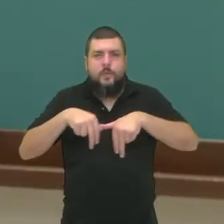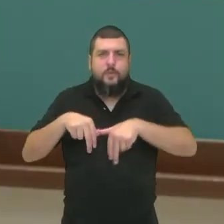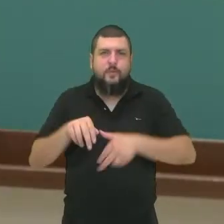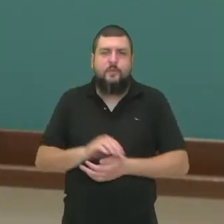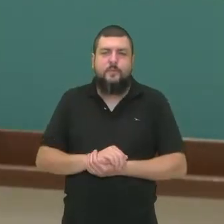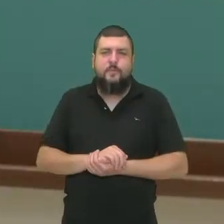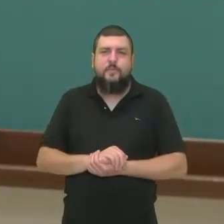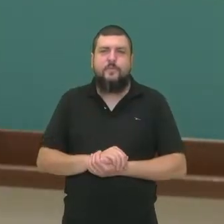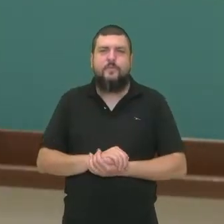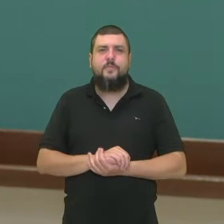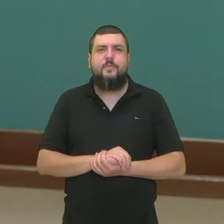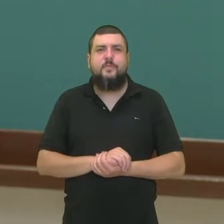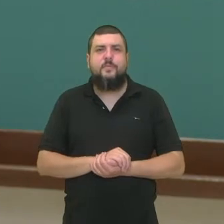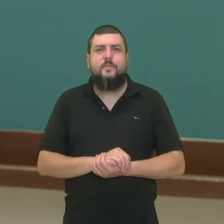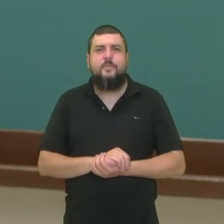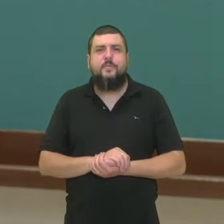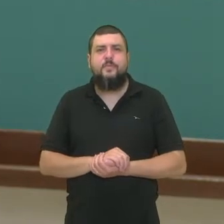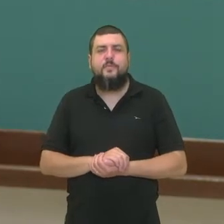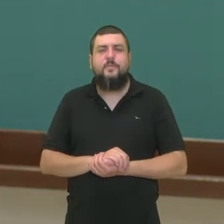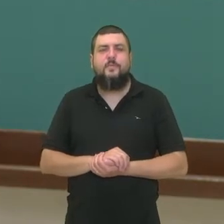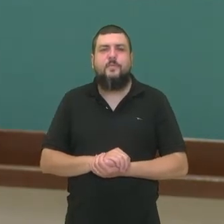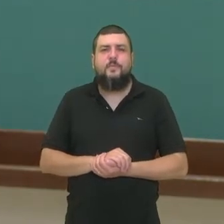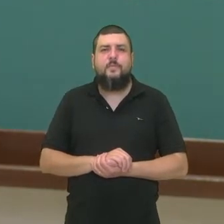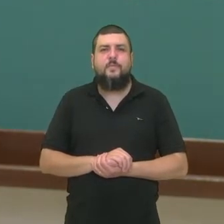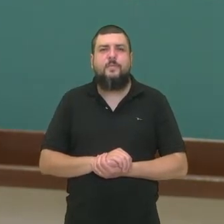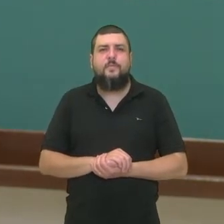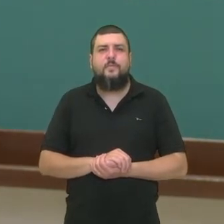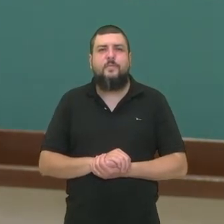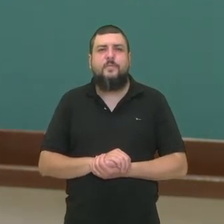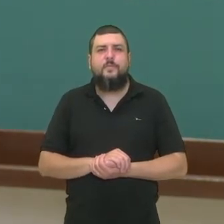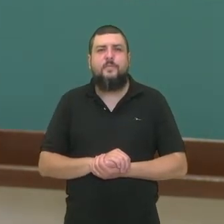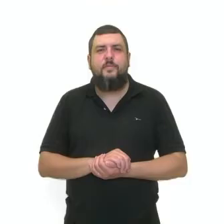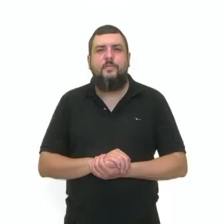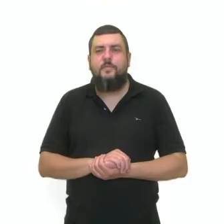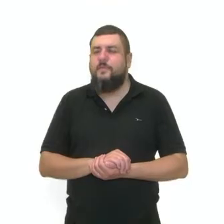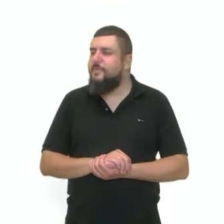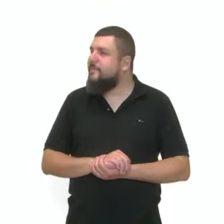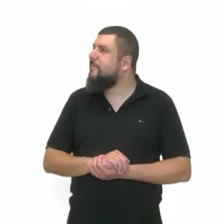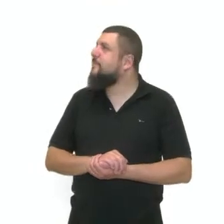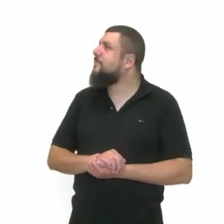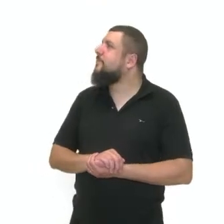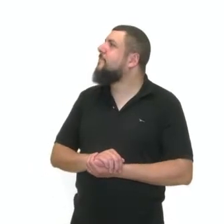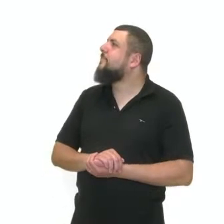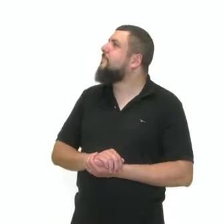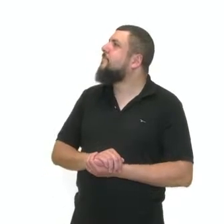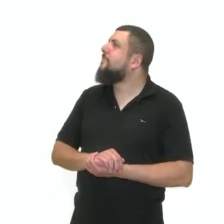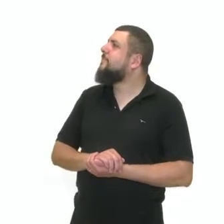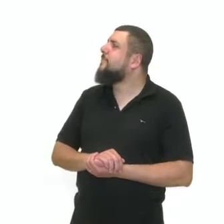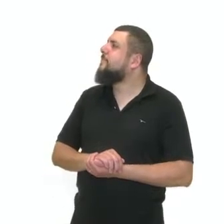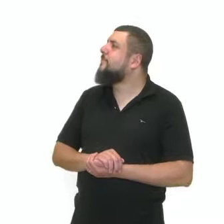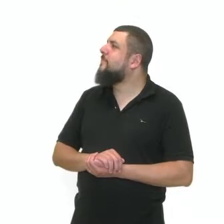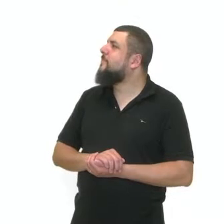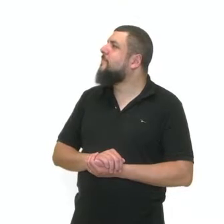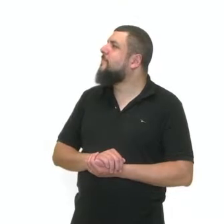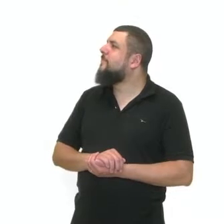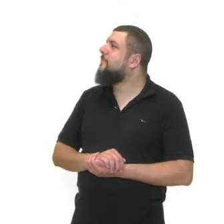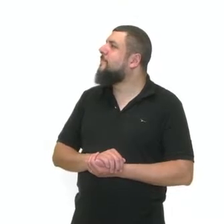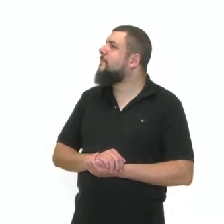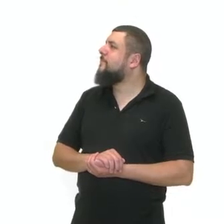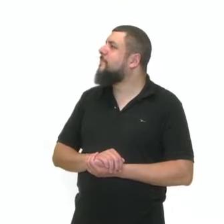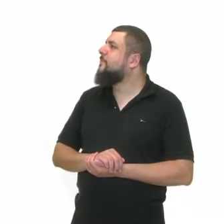exemplo aqui de uma ciranda, do senhor Benedito, o Dito. Todas as participantes de uma ciranda podem ser chamados